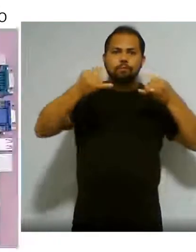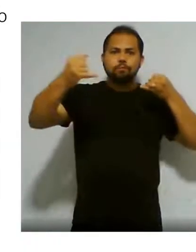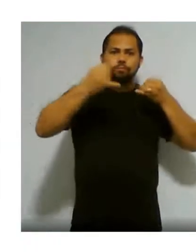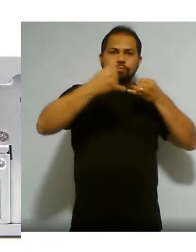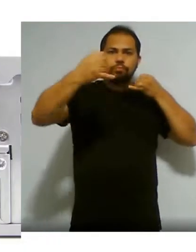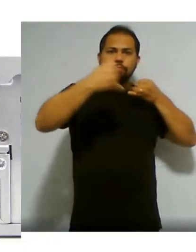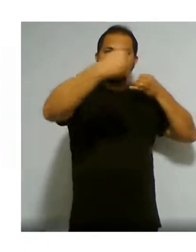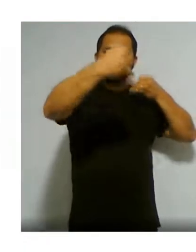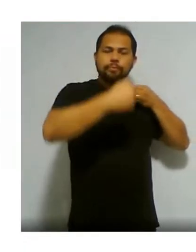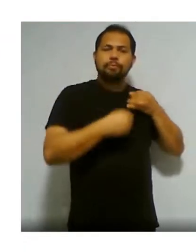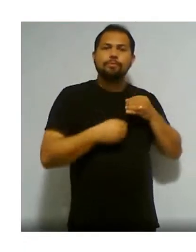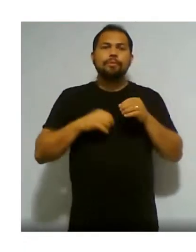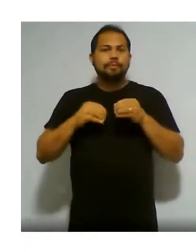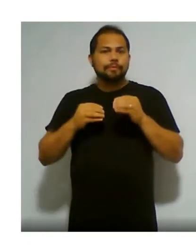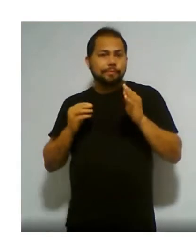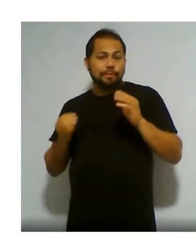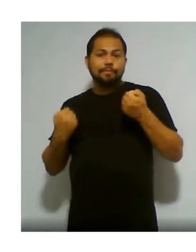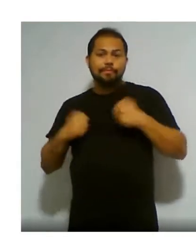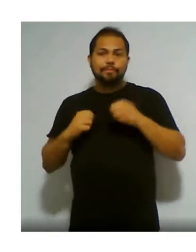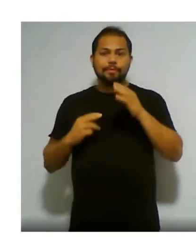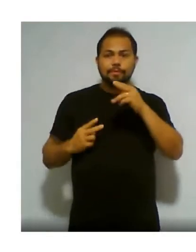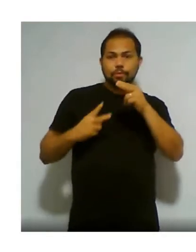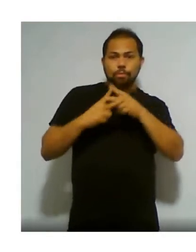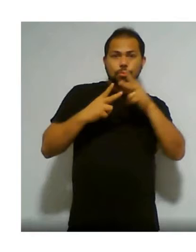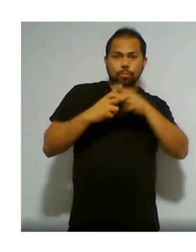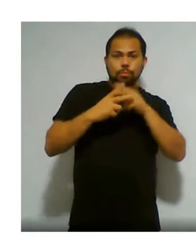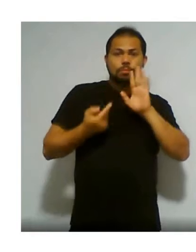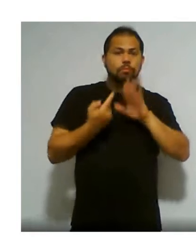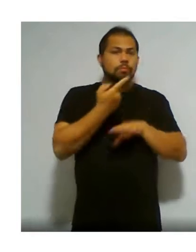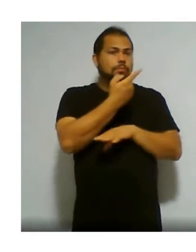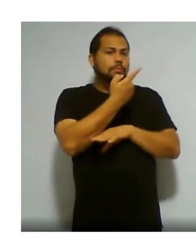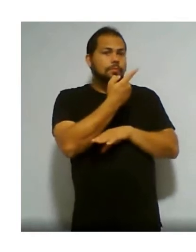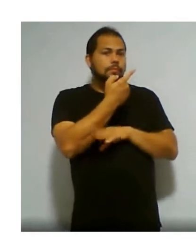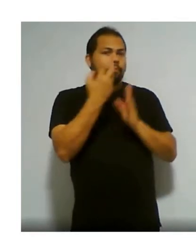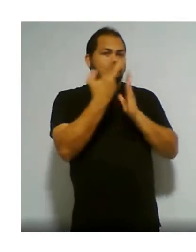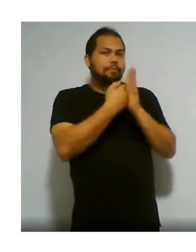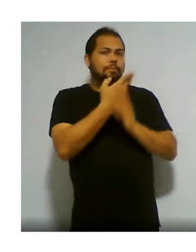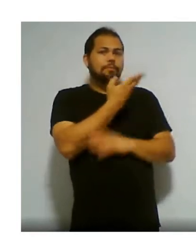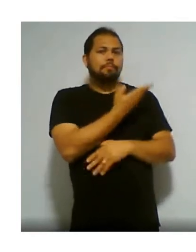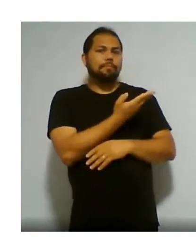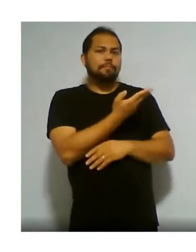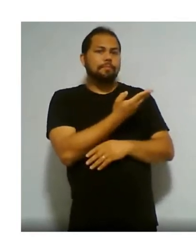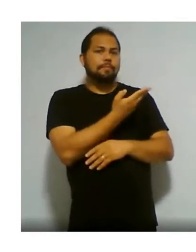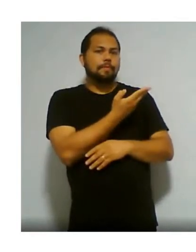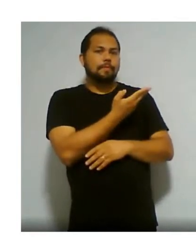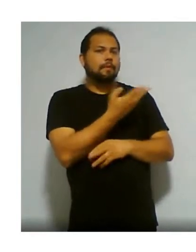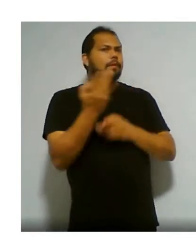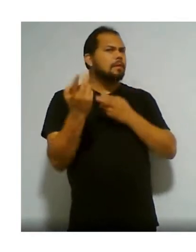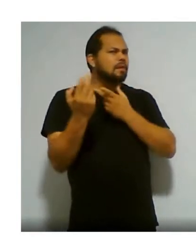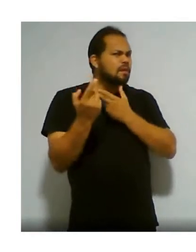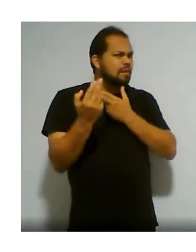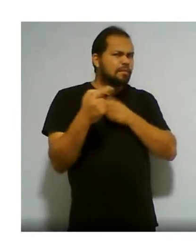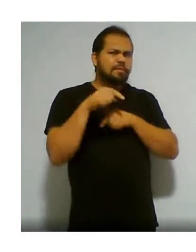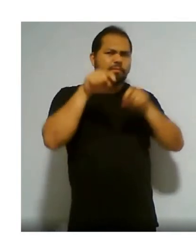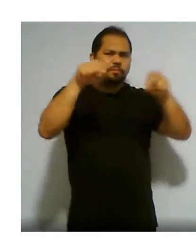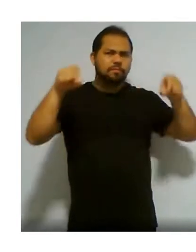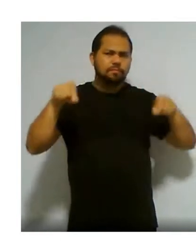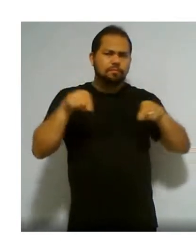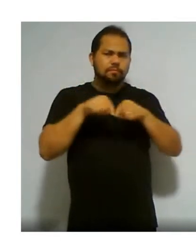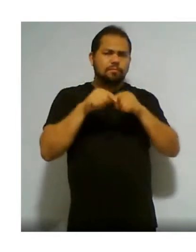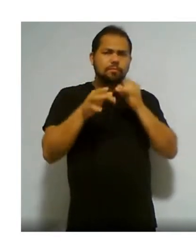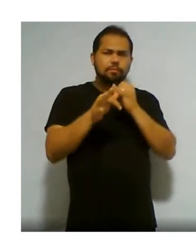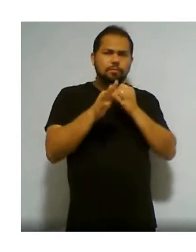do gabinete. Né? Então o gabinete, esse painel frontal aqui, está aqui exatamente do nosso laboratório. Né? A gente tem um botão liga e